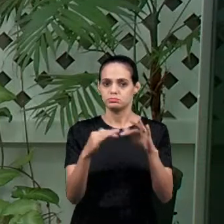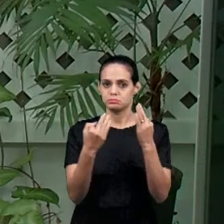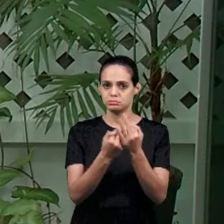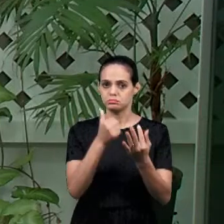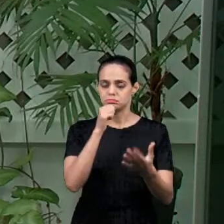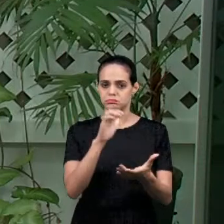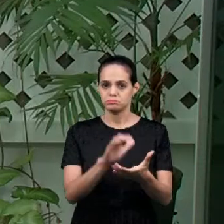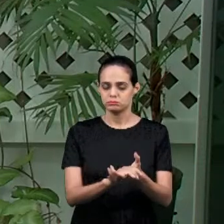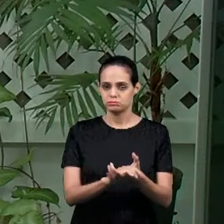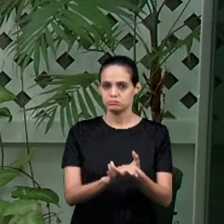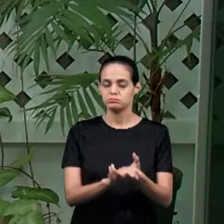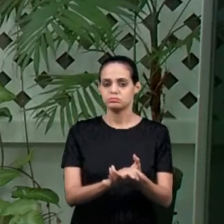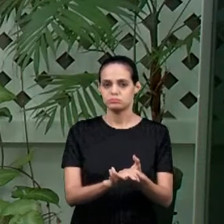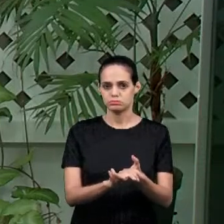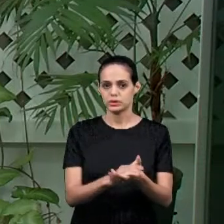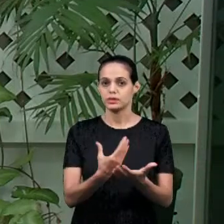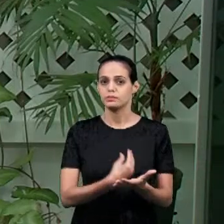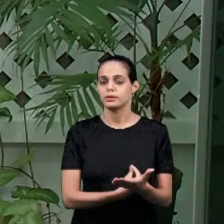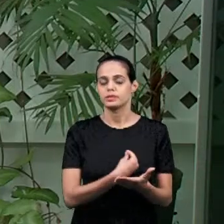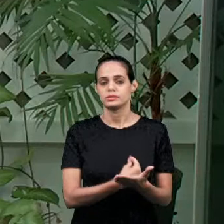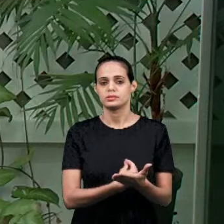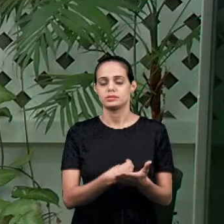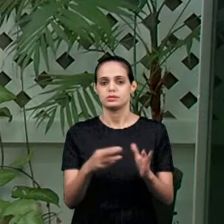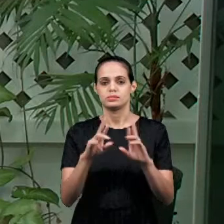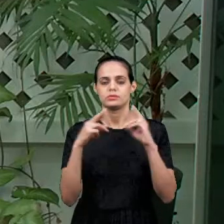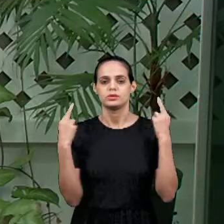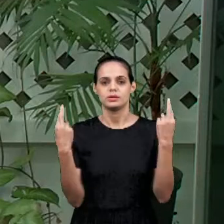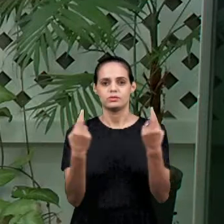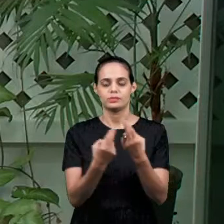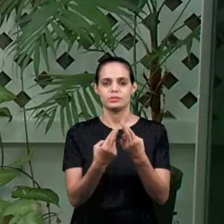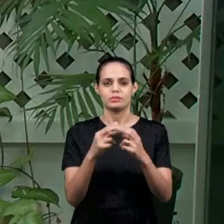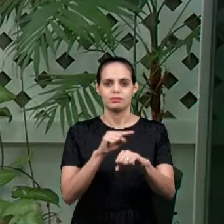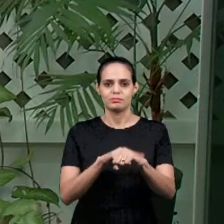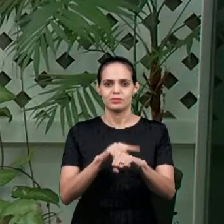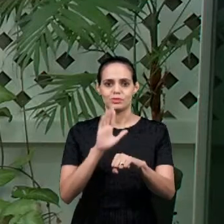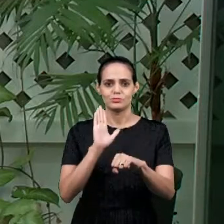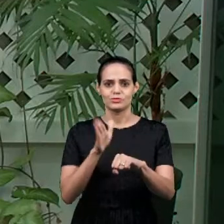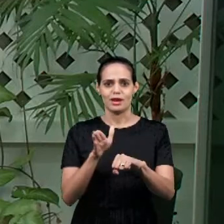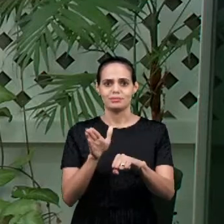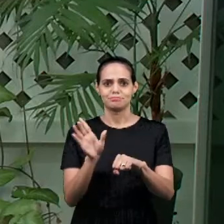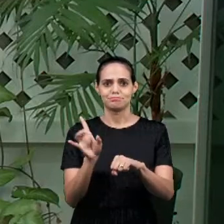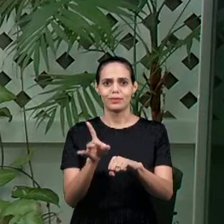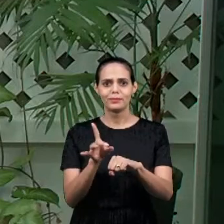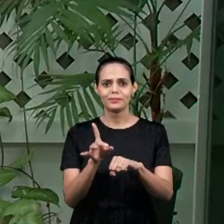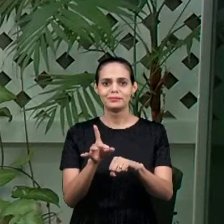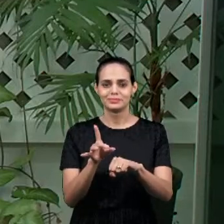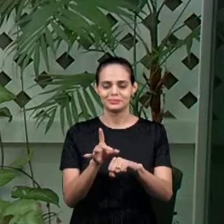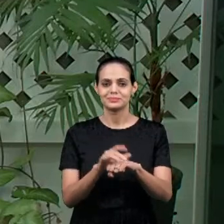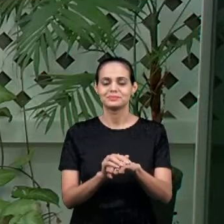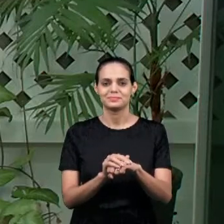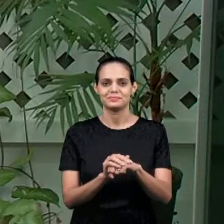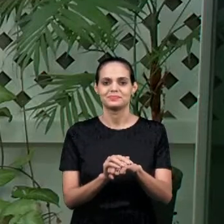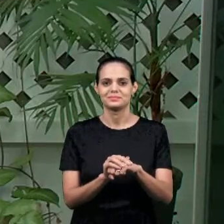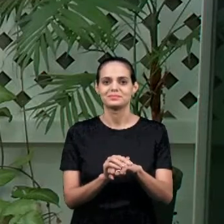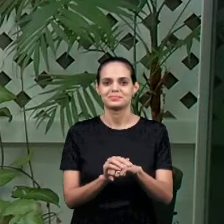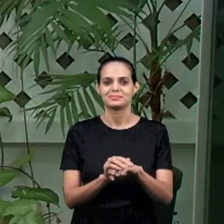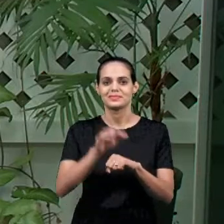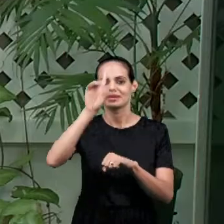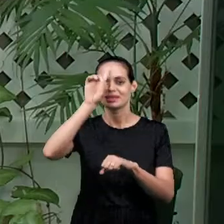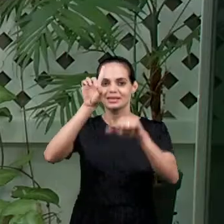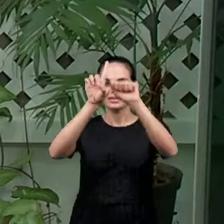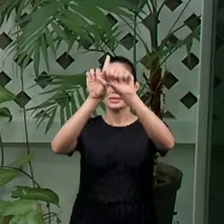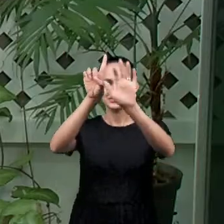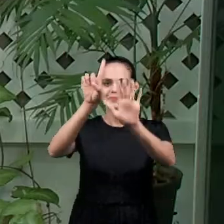participam dessas reuniões. Assim, amados, o nosso tempo está esgotado, mas desejamos a todos a paz do